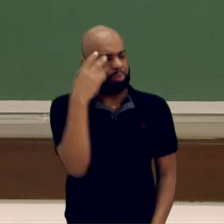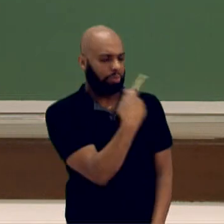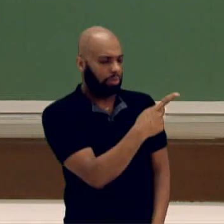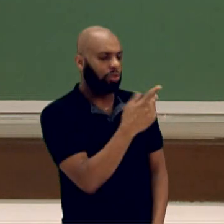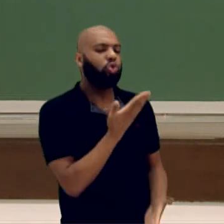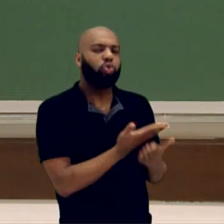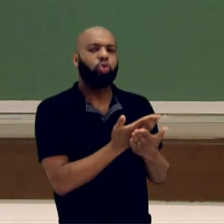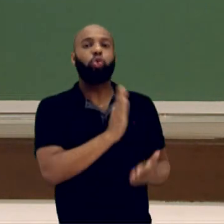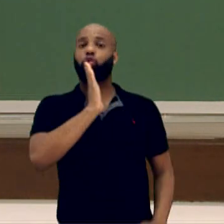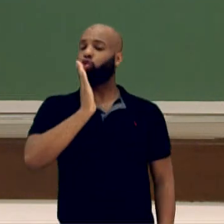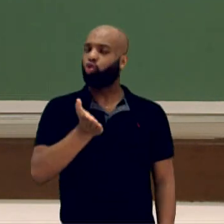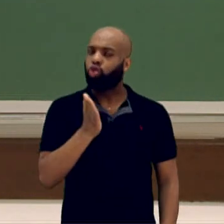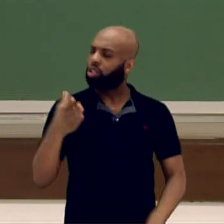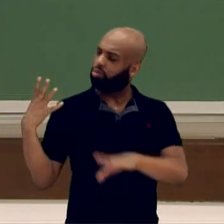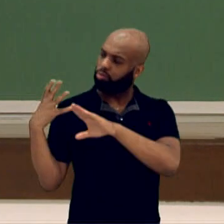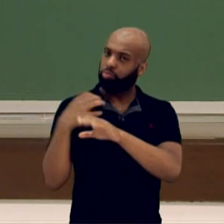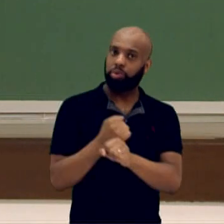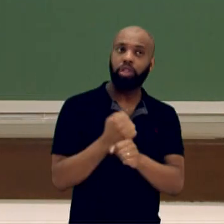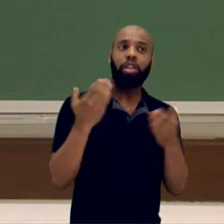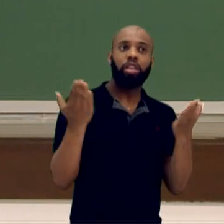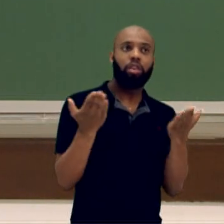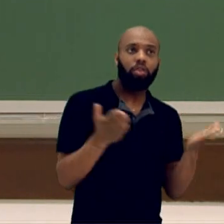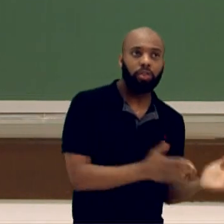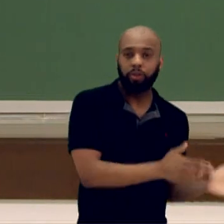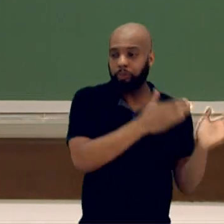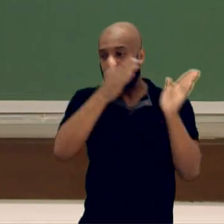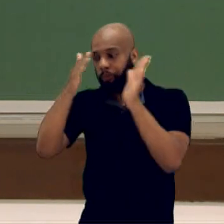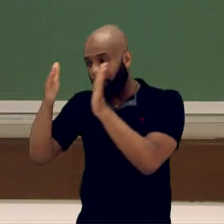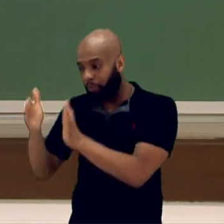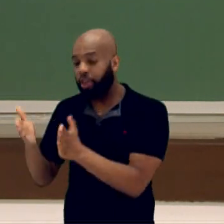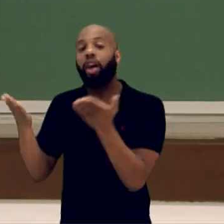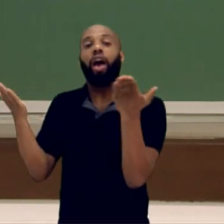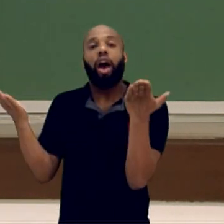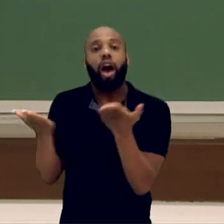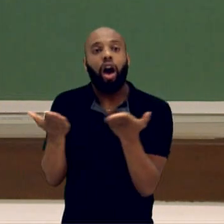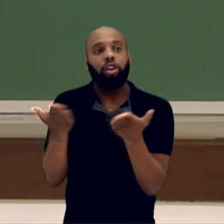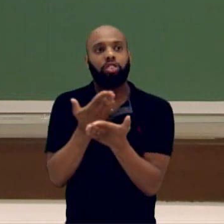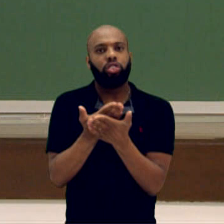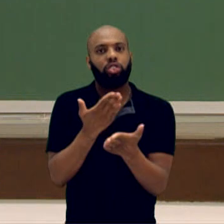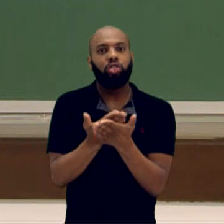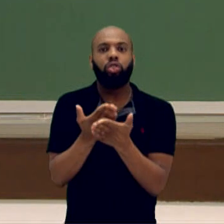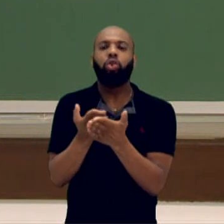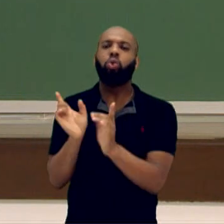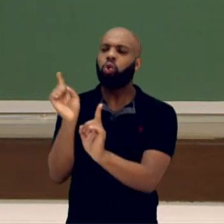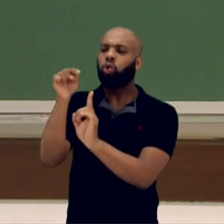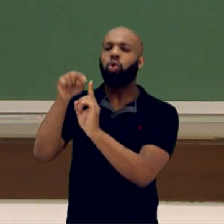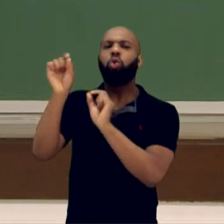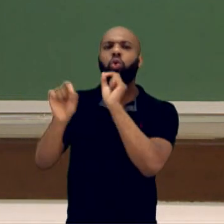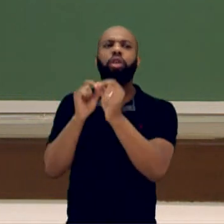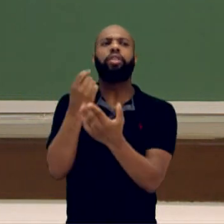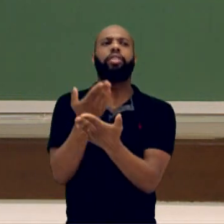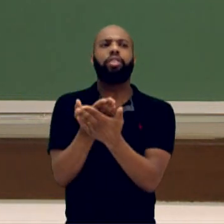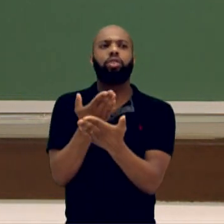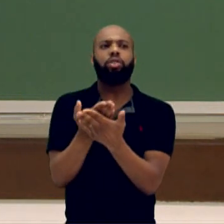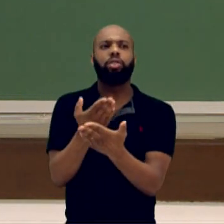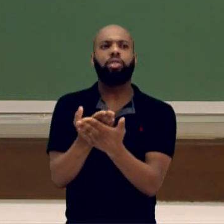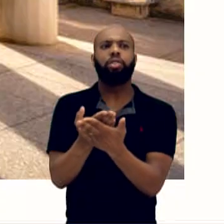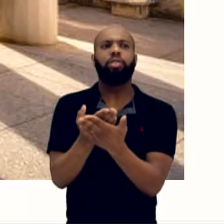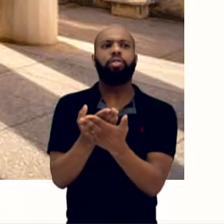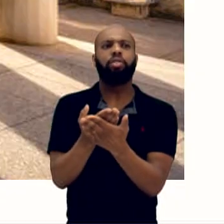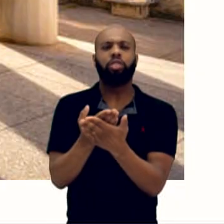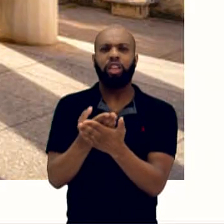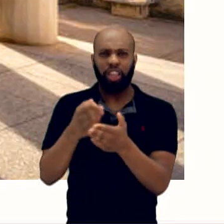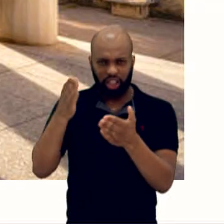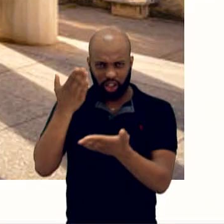última aula, fizemos essa revisão. A partir disso temos na aula de hoje, enquanto objetivo aqui, estudar o quê?